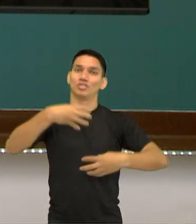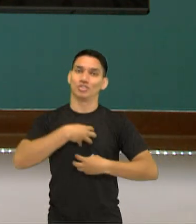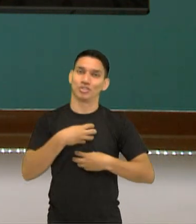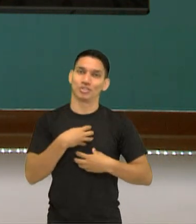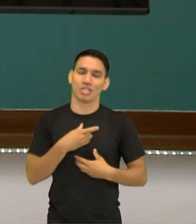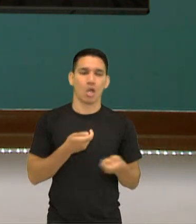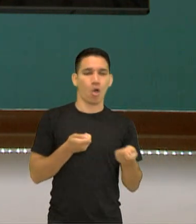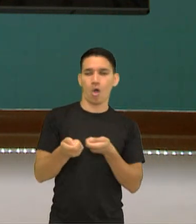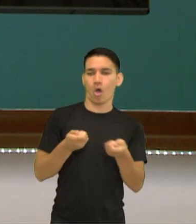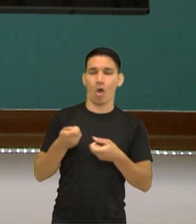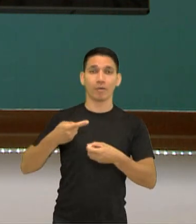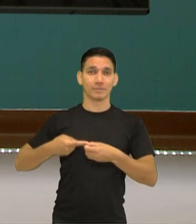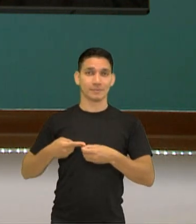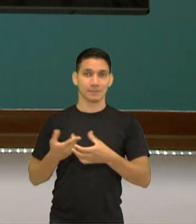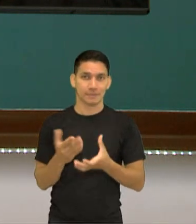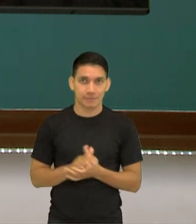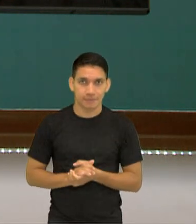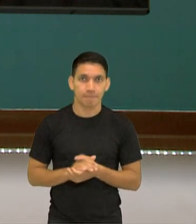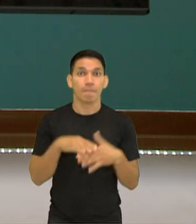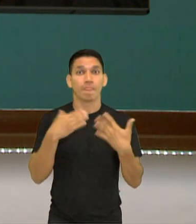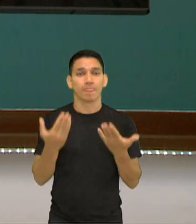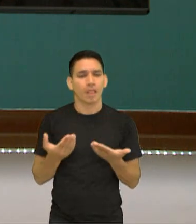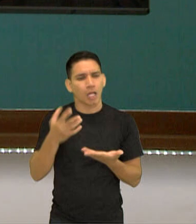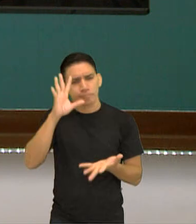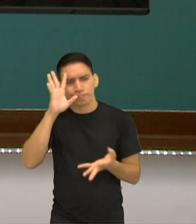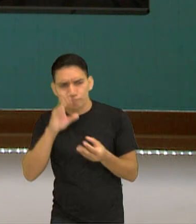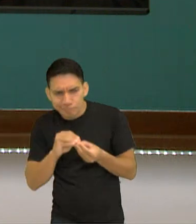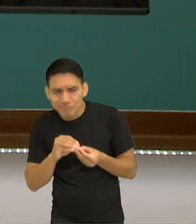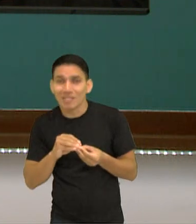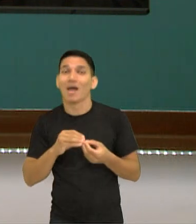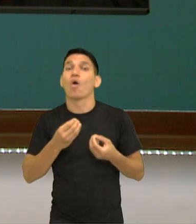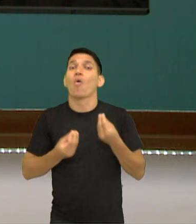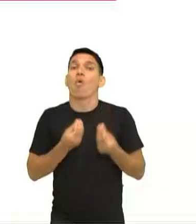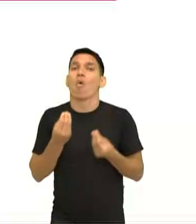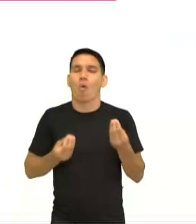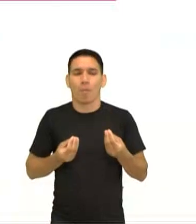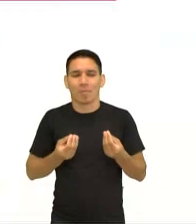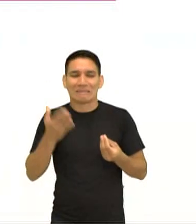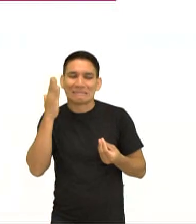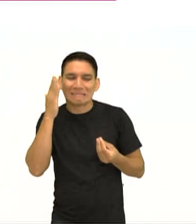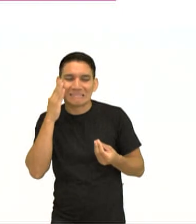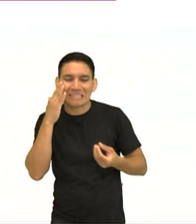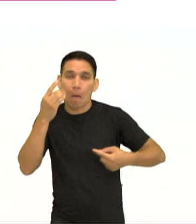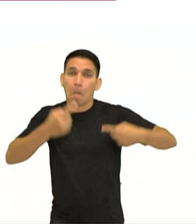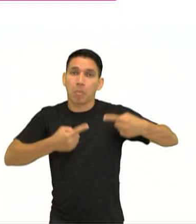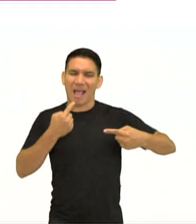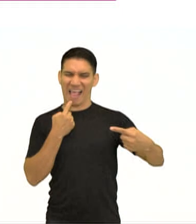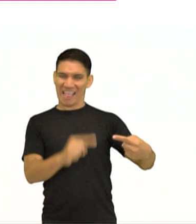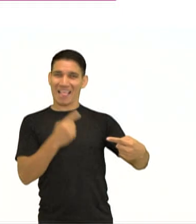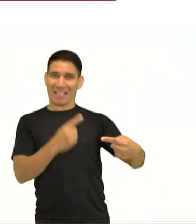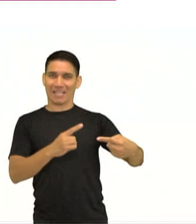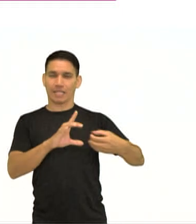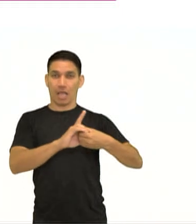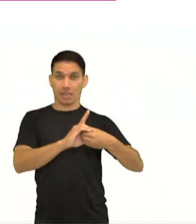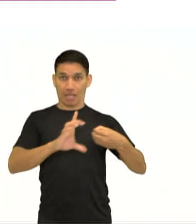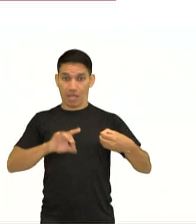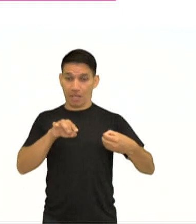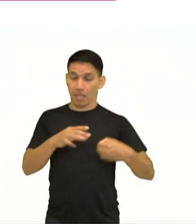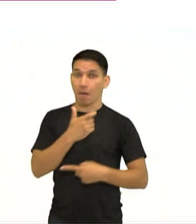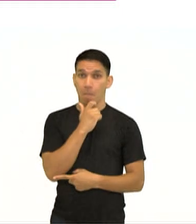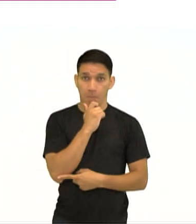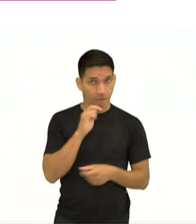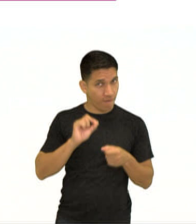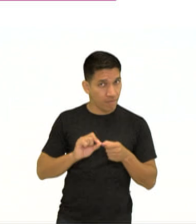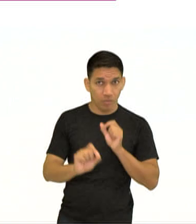uma cidade. Essa interpretação política, ou seja, a crítica à democracia que Platão faz,